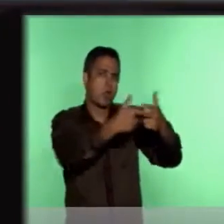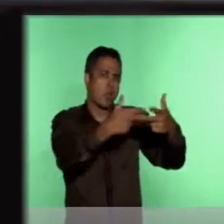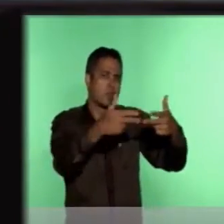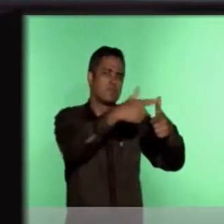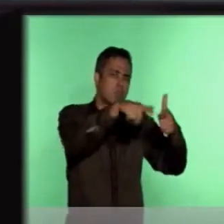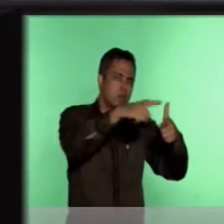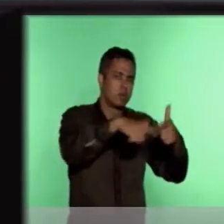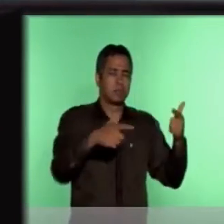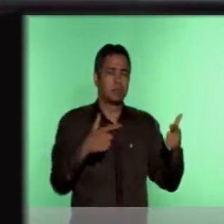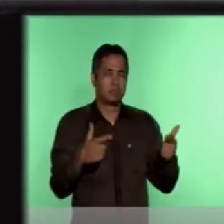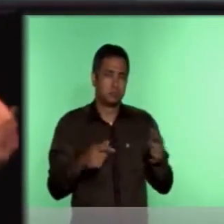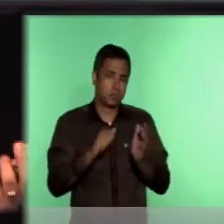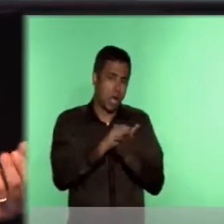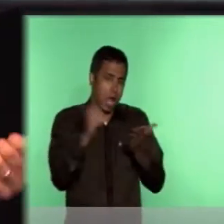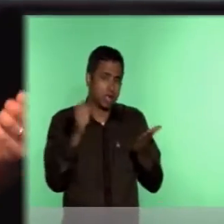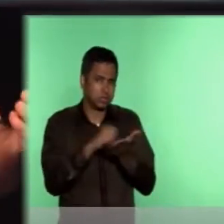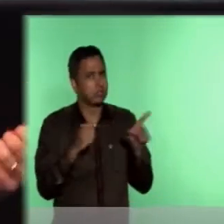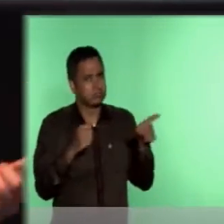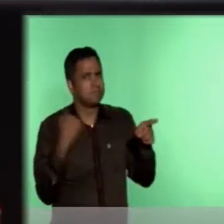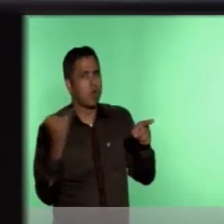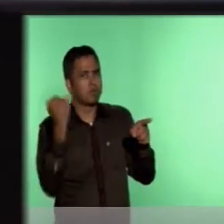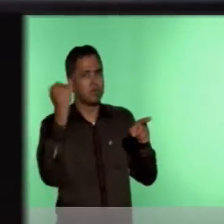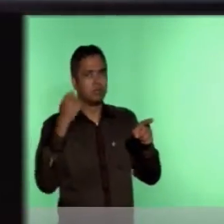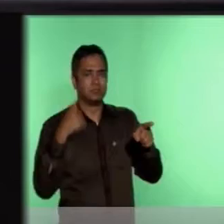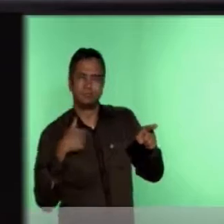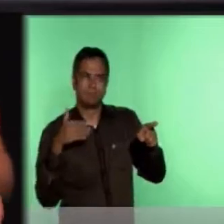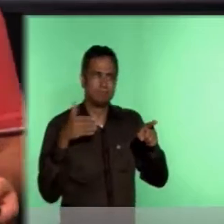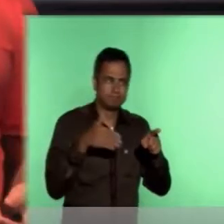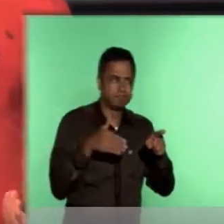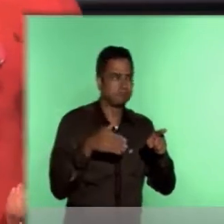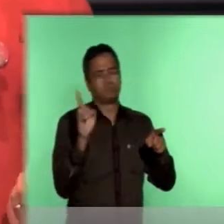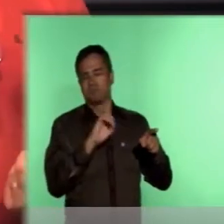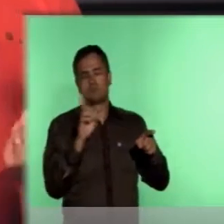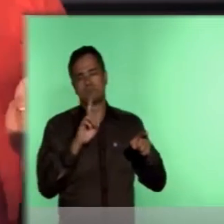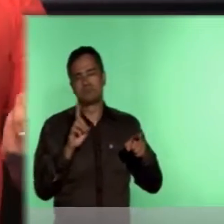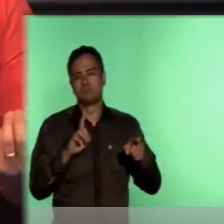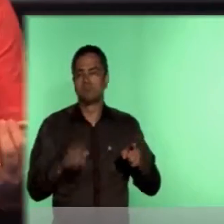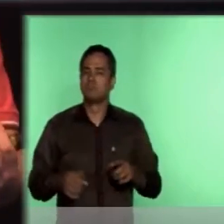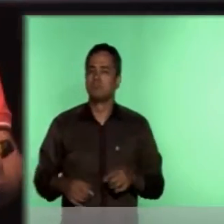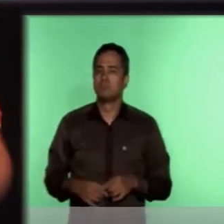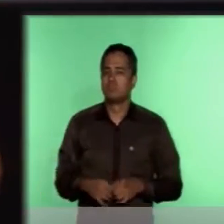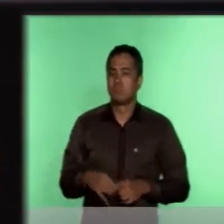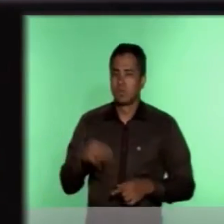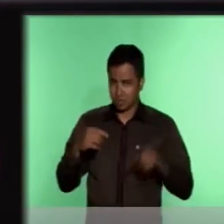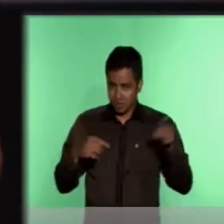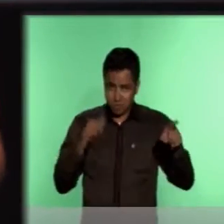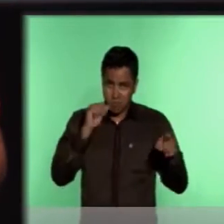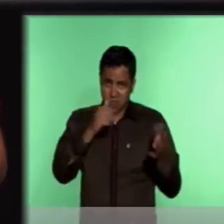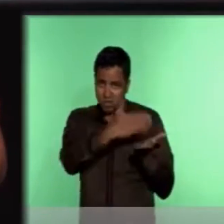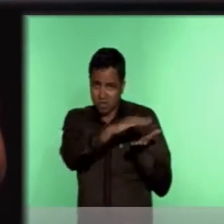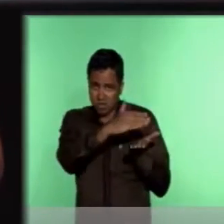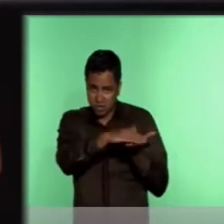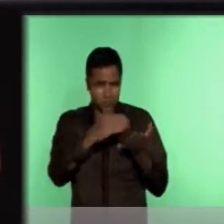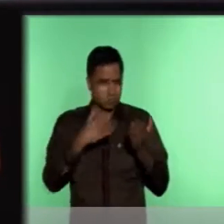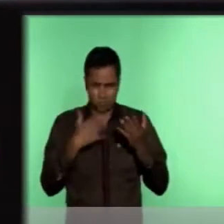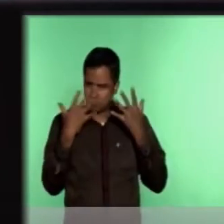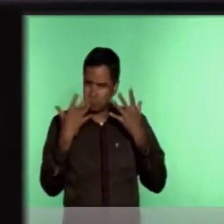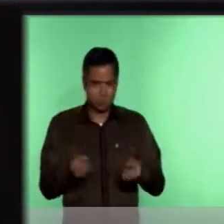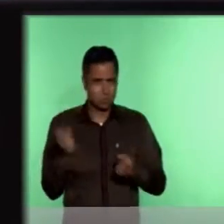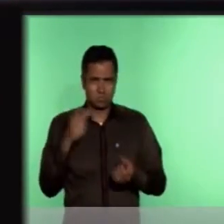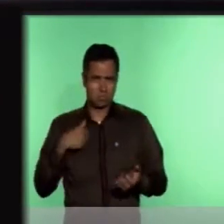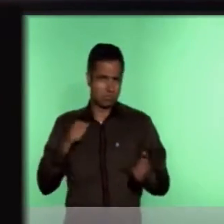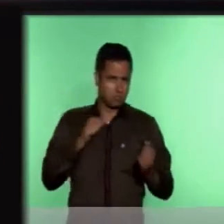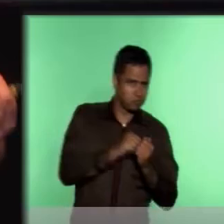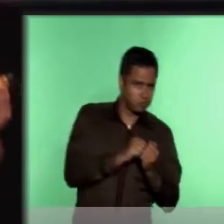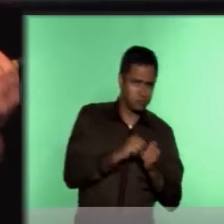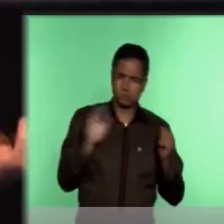participar de uma agenda. Mas tem horas que é melhor deixar de participar de uma agenda do que ficar numa agenda em que, na